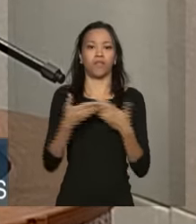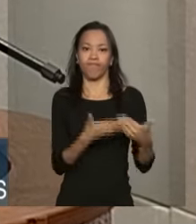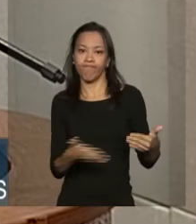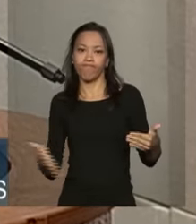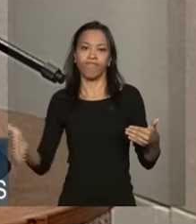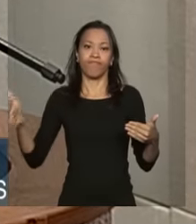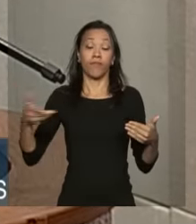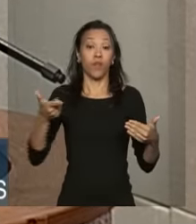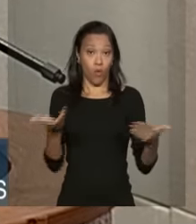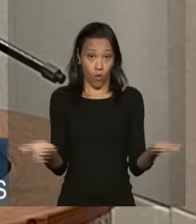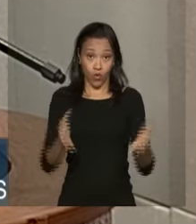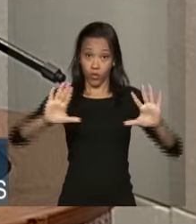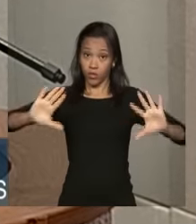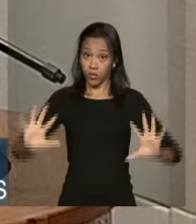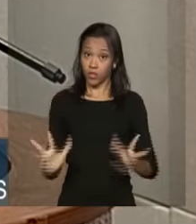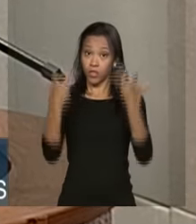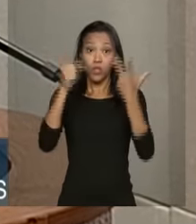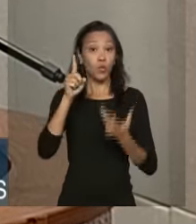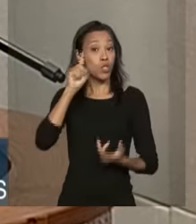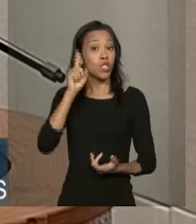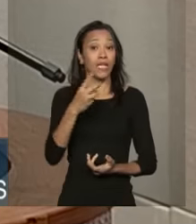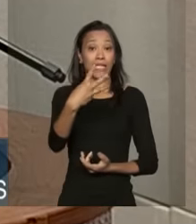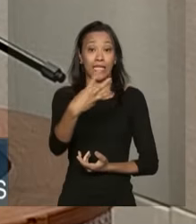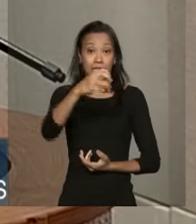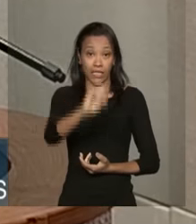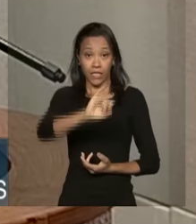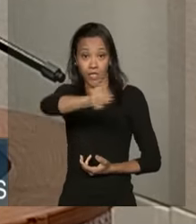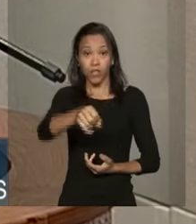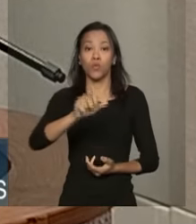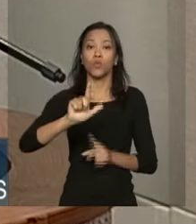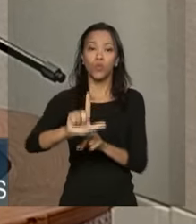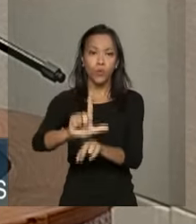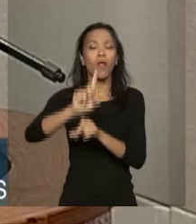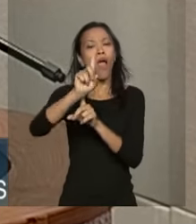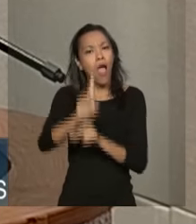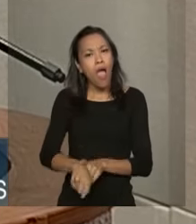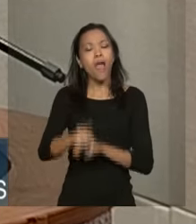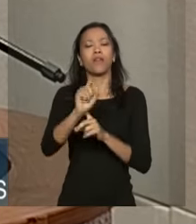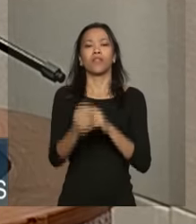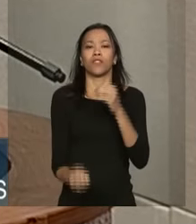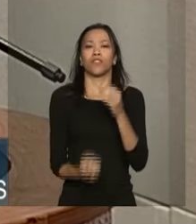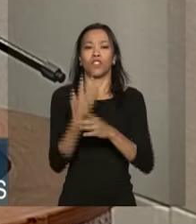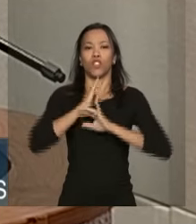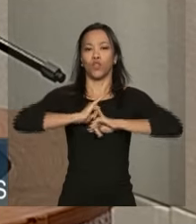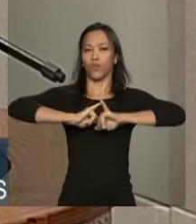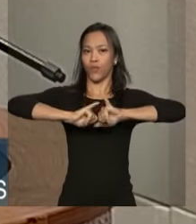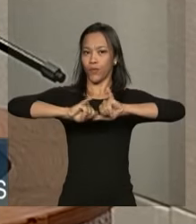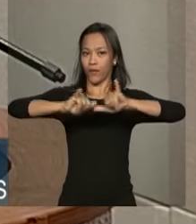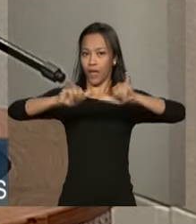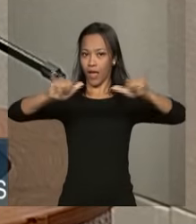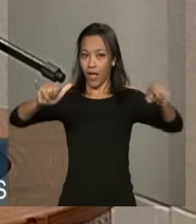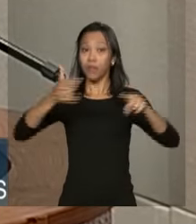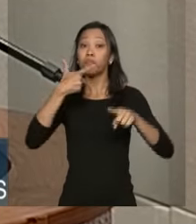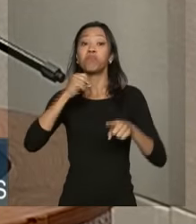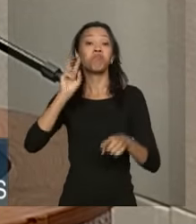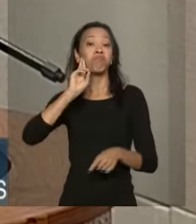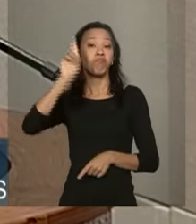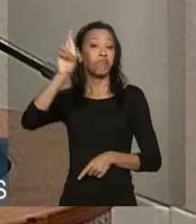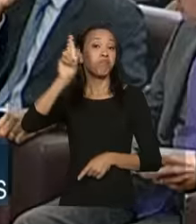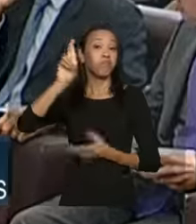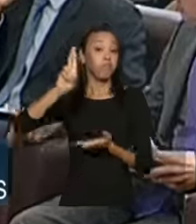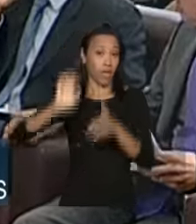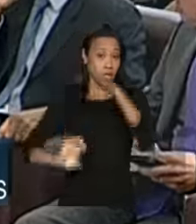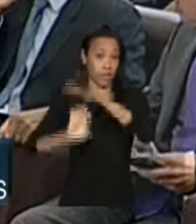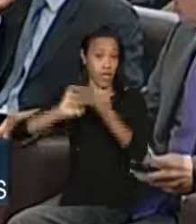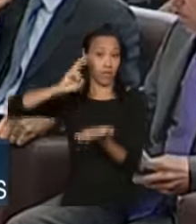a celebração do dia 30 de julho será lançado pela empresa brasileira de Correios e Telégrafos o selo